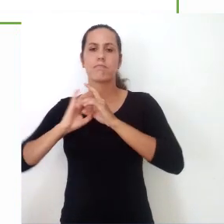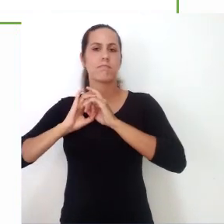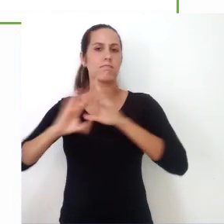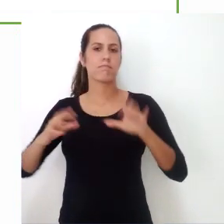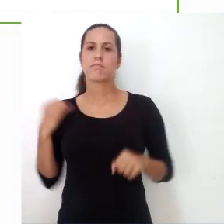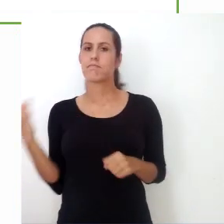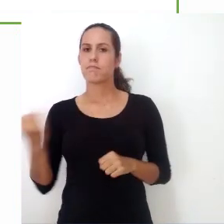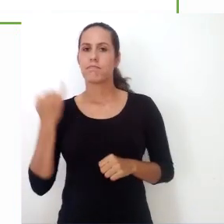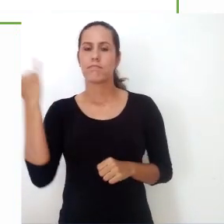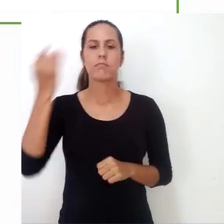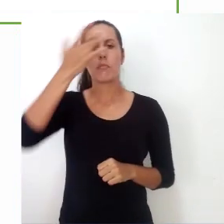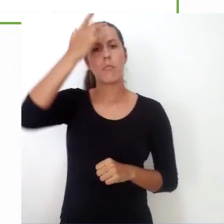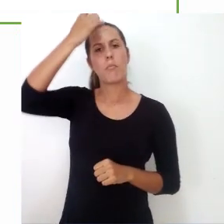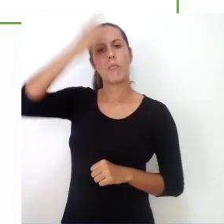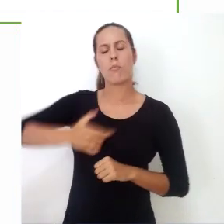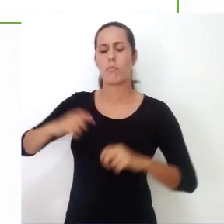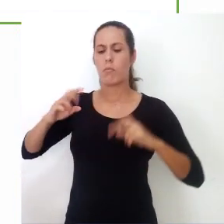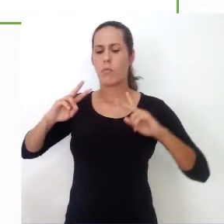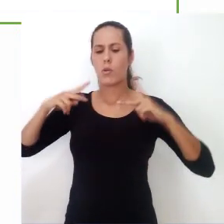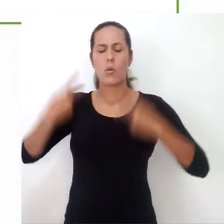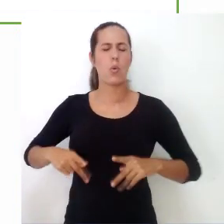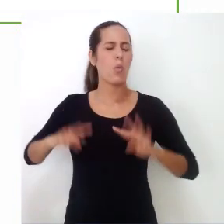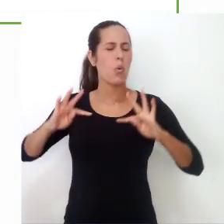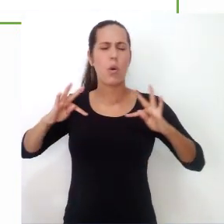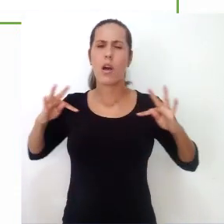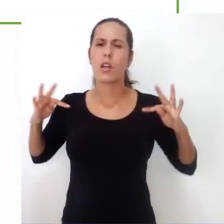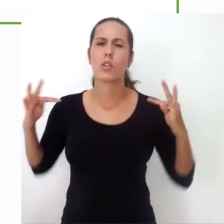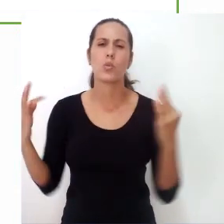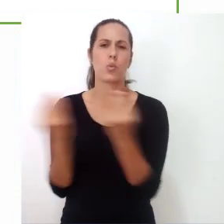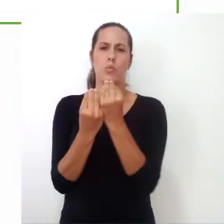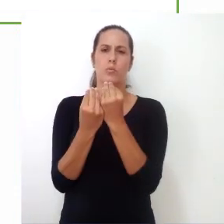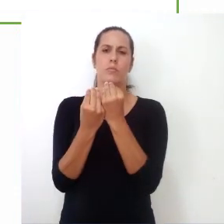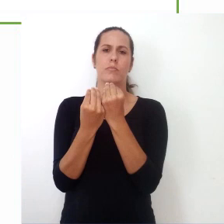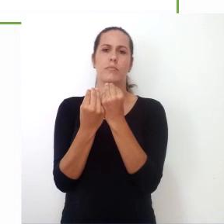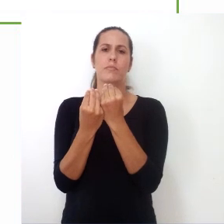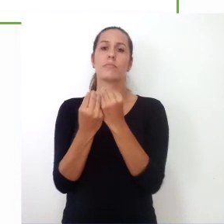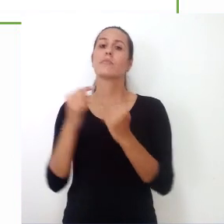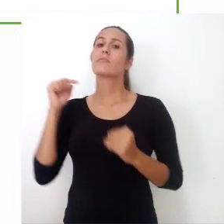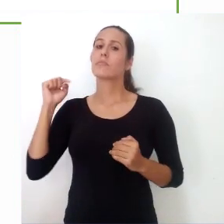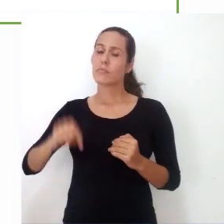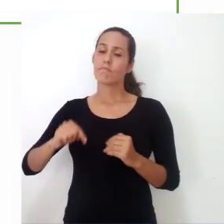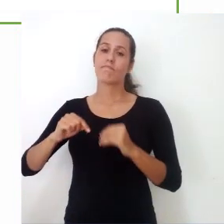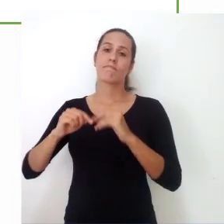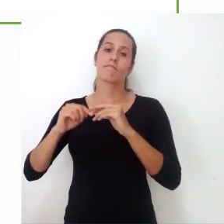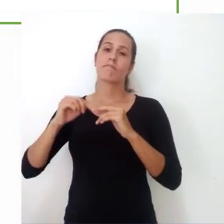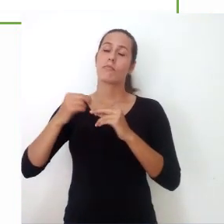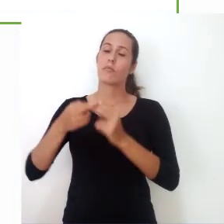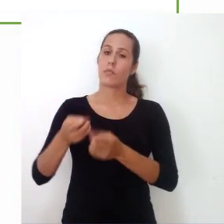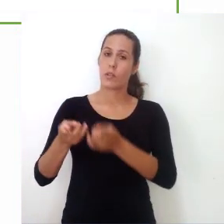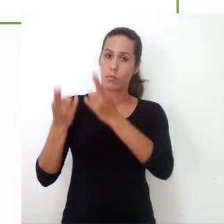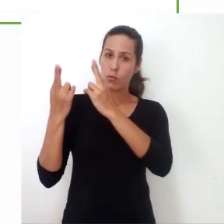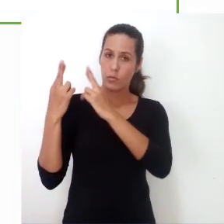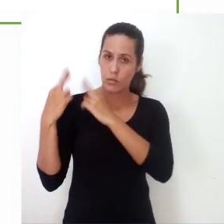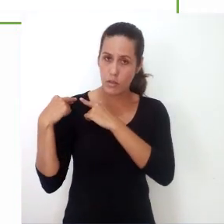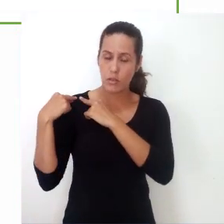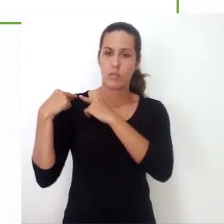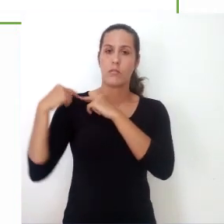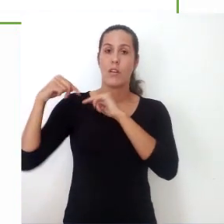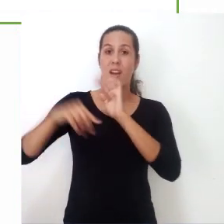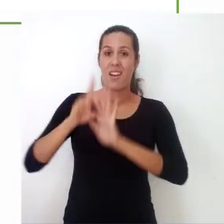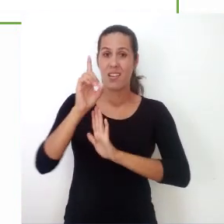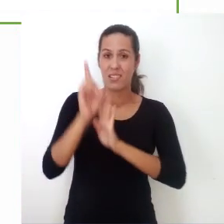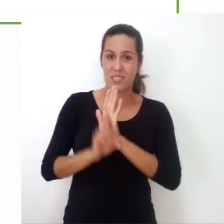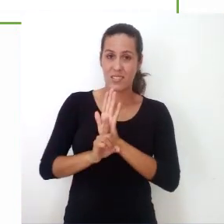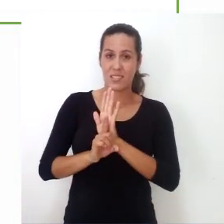dizer, próprios a todo ser humano, e foi responsável por avanços na defesa